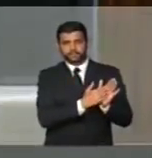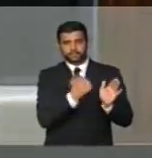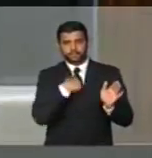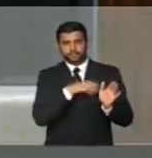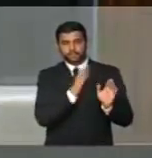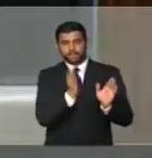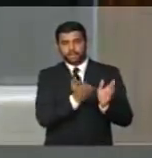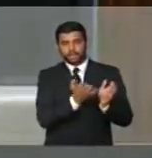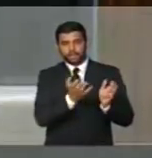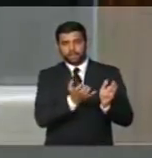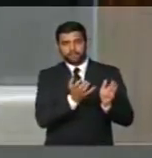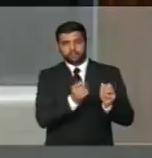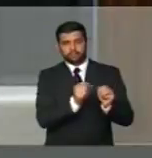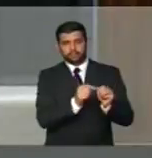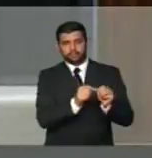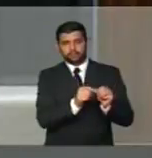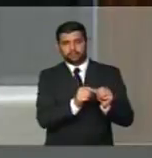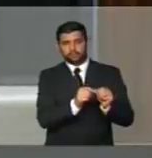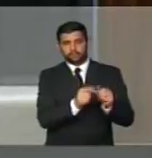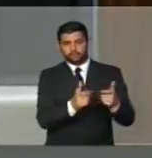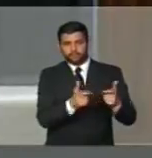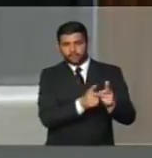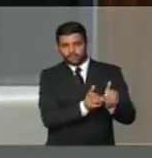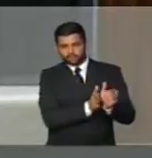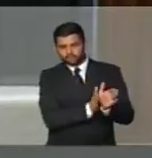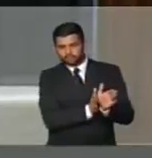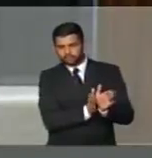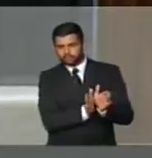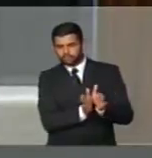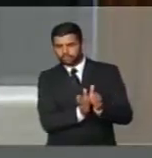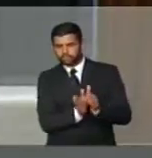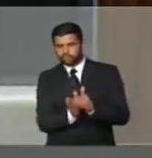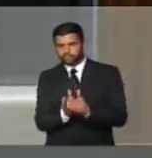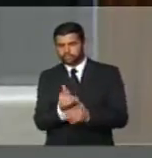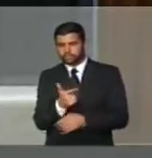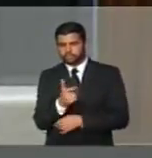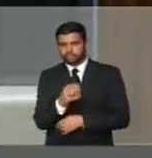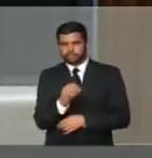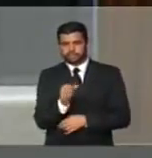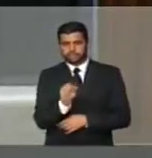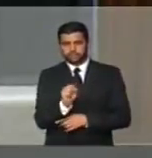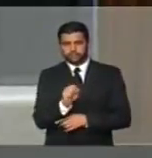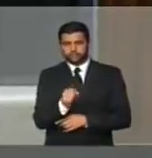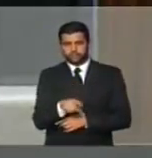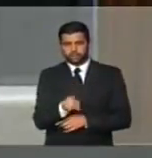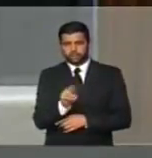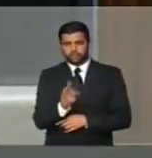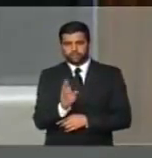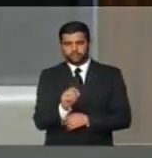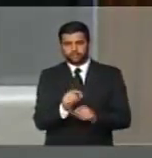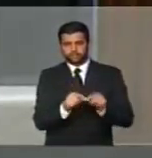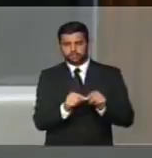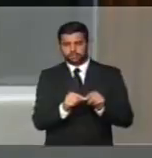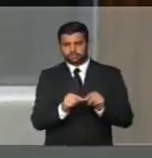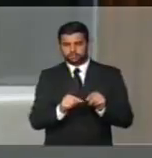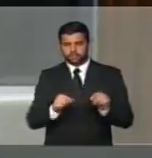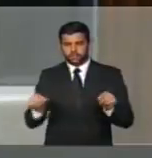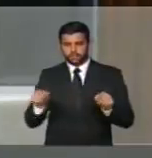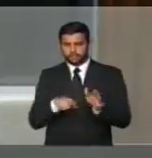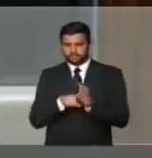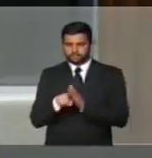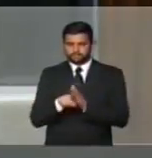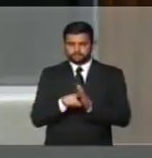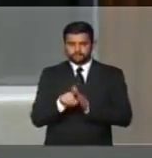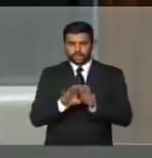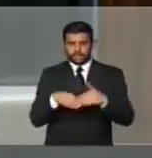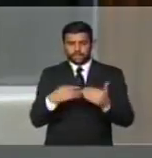estamos querendo um pequeno canal de 208 quilômetros, e isso aqui foi levantado